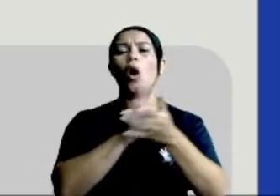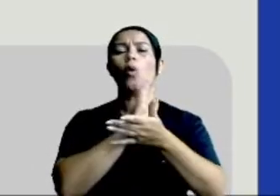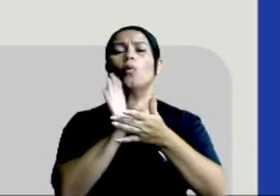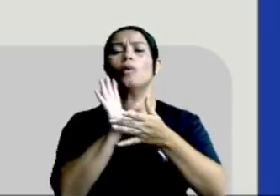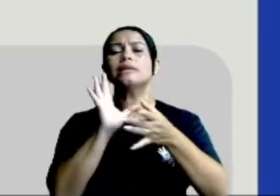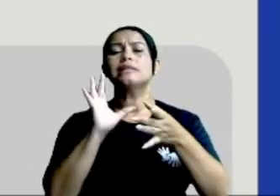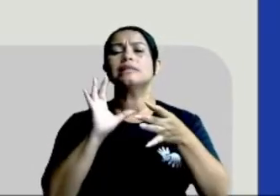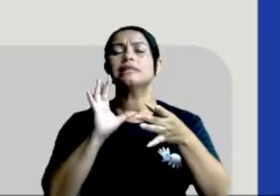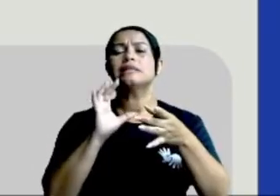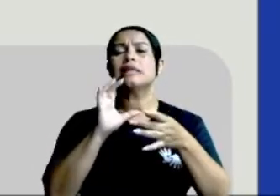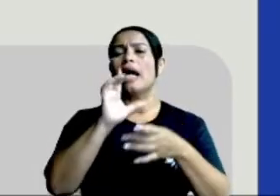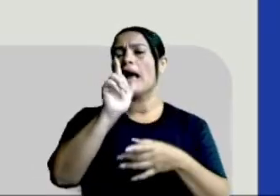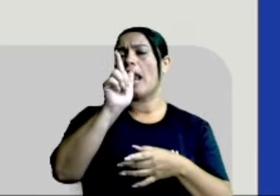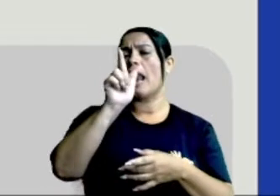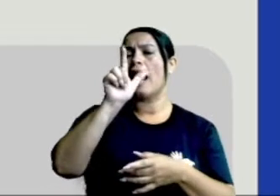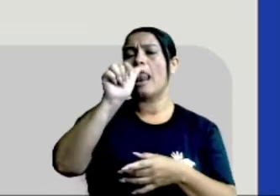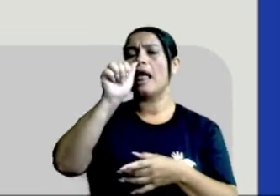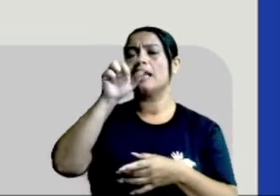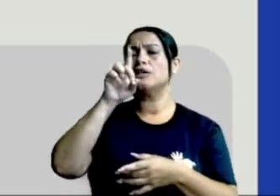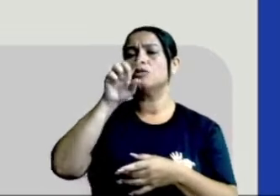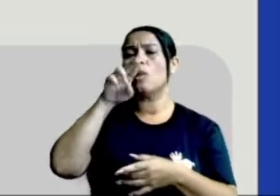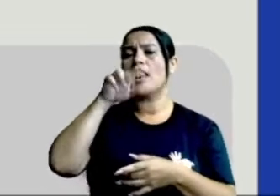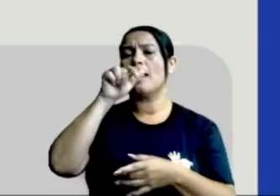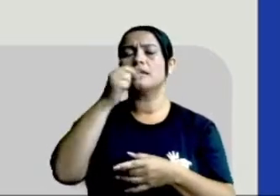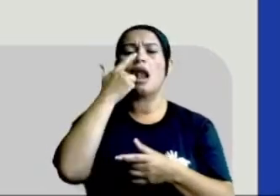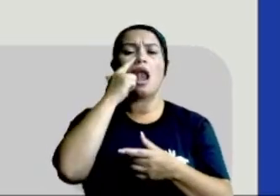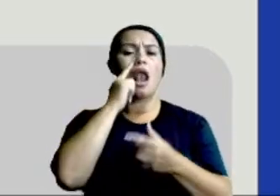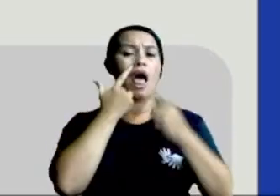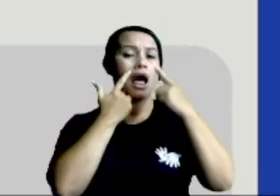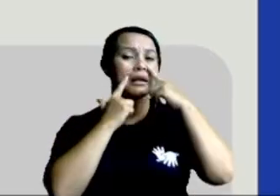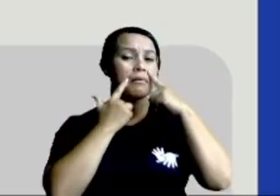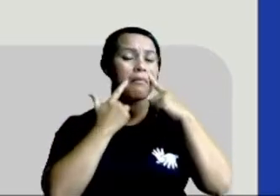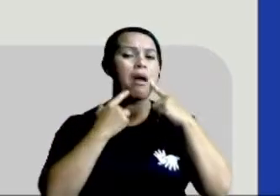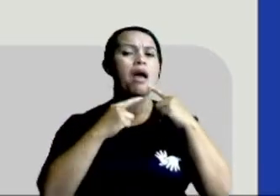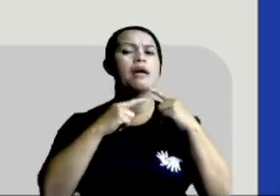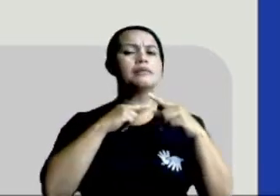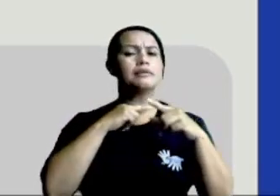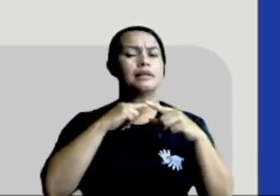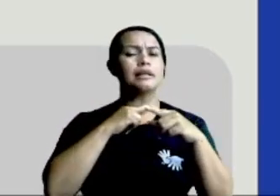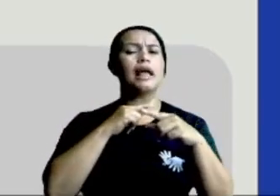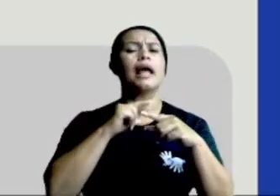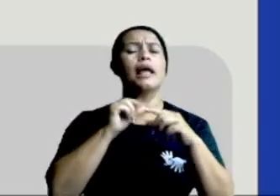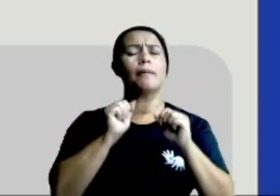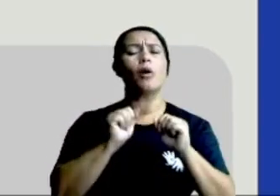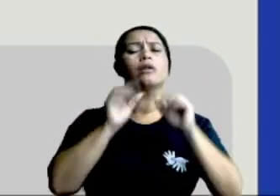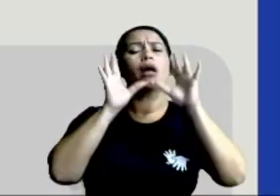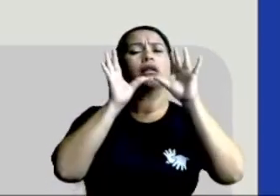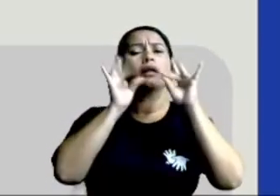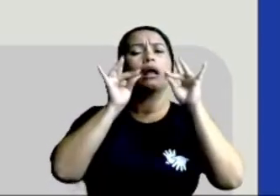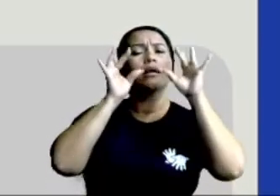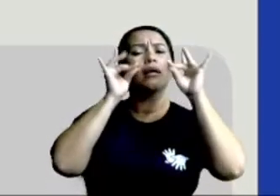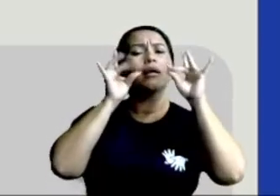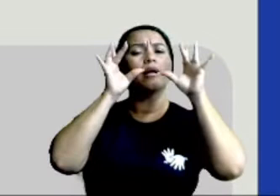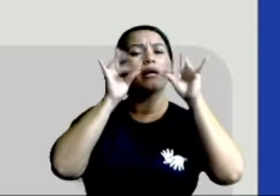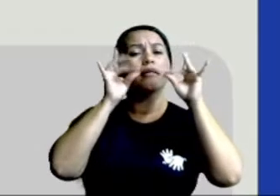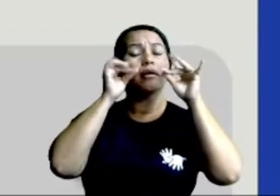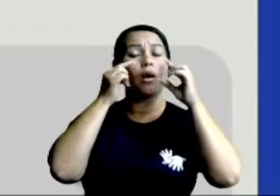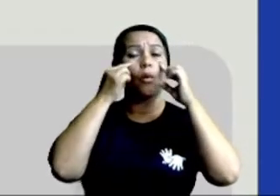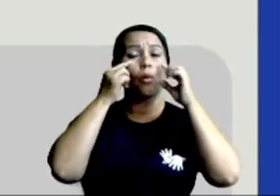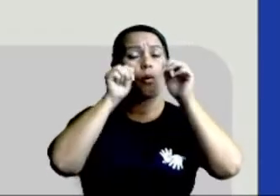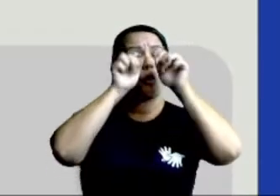nossos olhos, como as glândulas lacrimais, que produzem a lágrima, que serve para lubrificar os nossos olhos, para